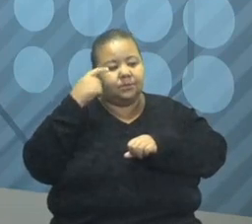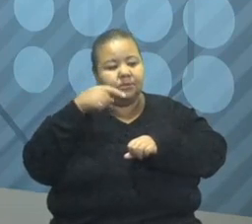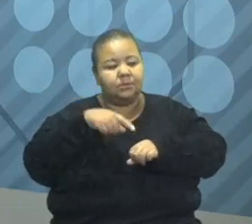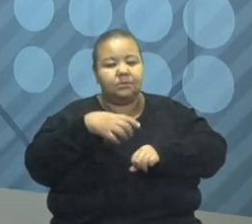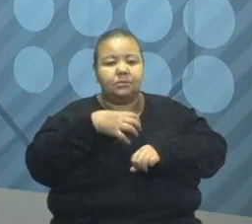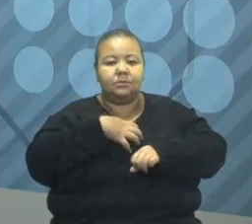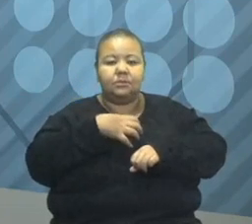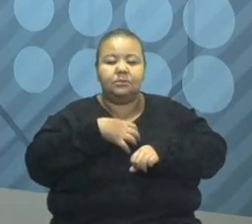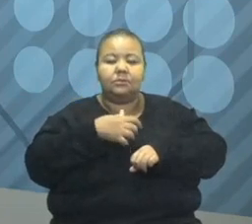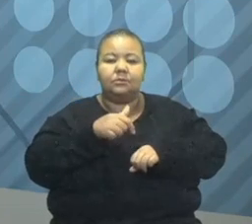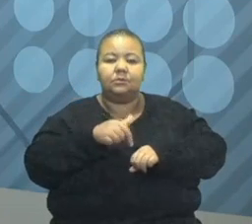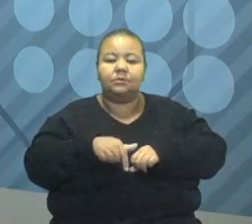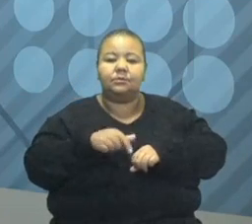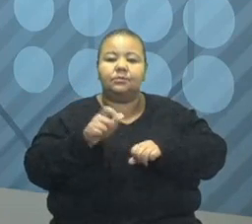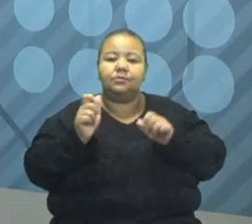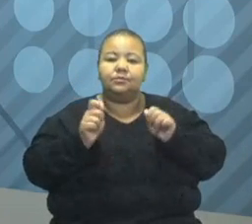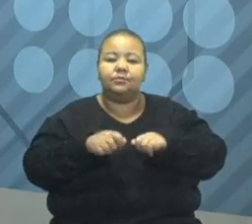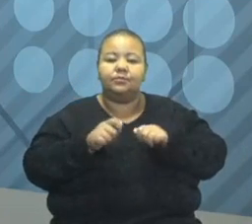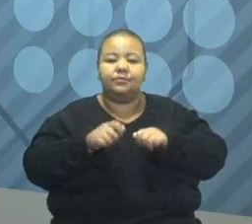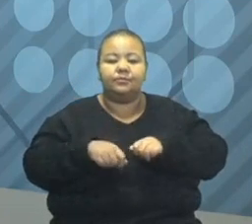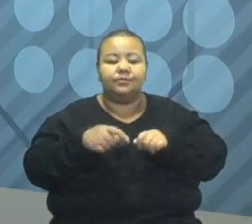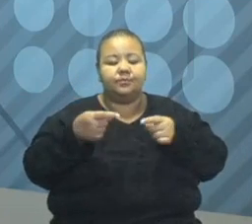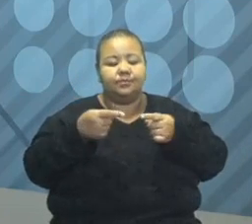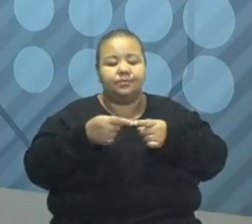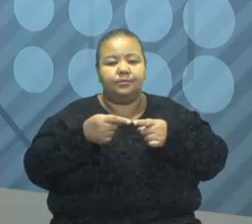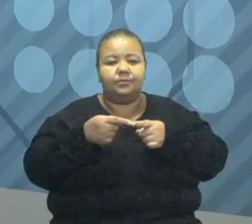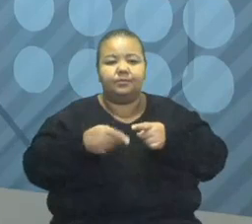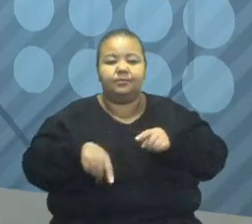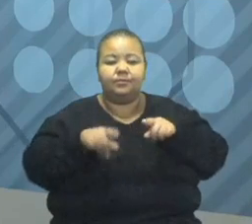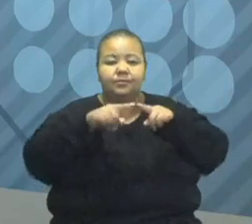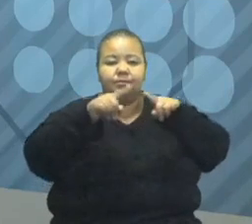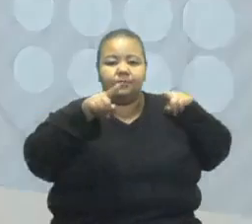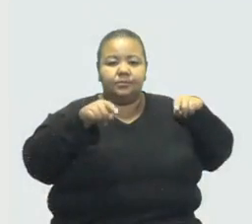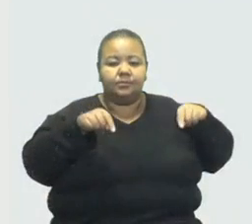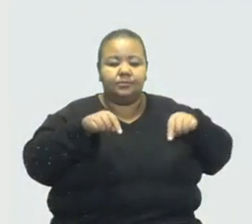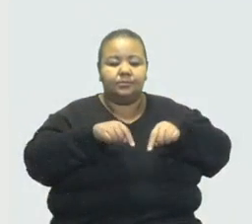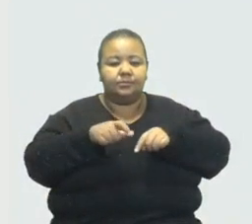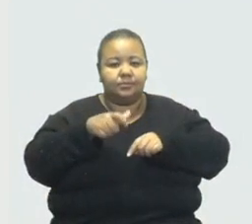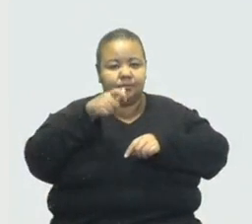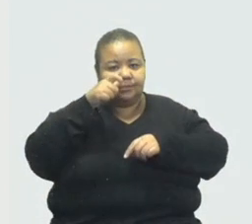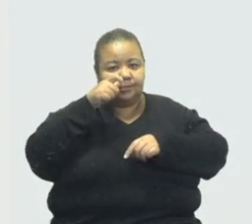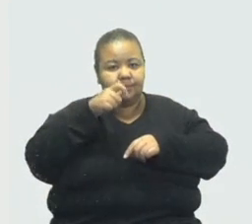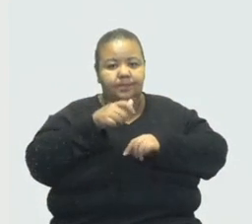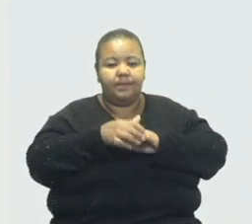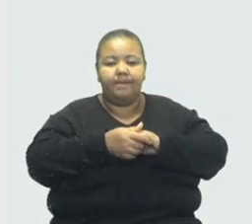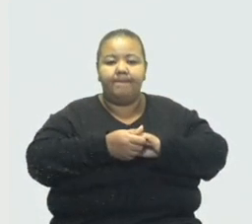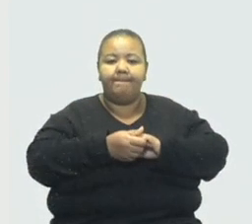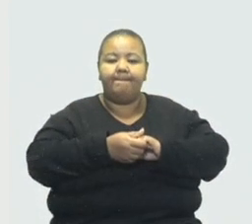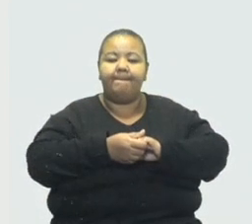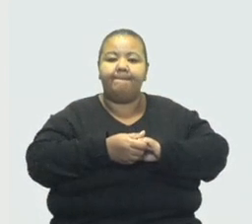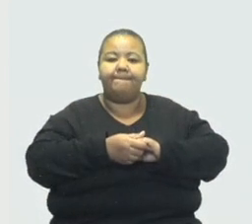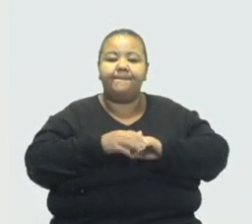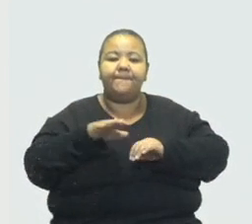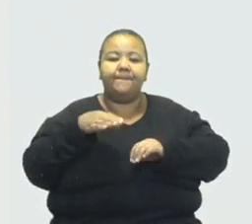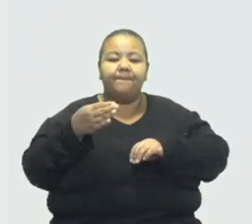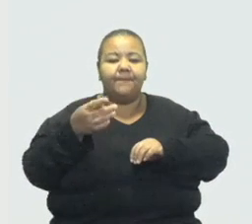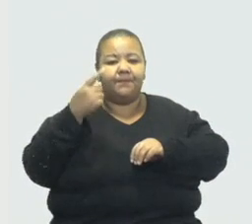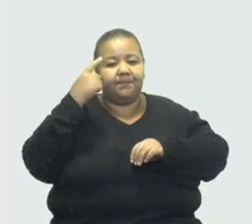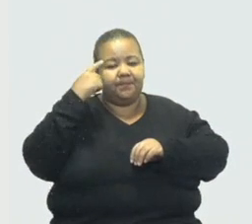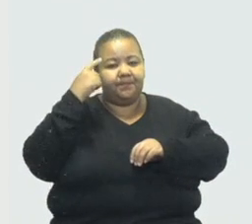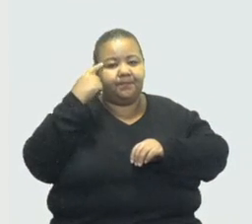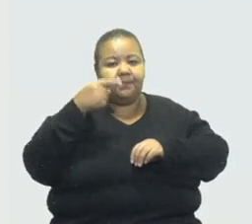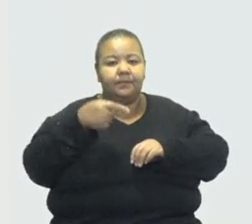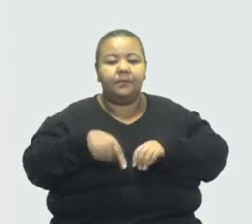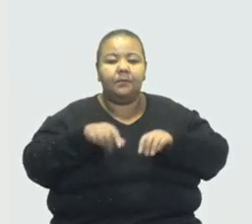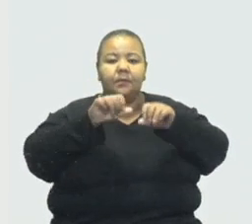sistemas de equações lineares, nós podemos associá-los a matrizes. Vejamos da seguinte forma. Quando nós pensamos em um